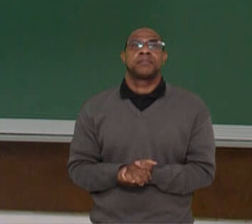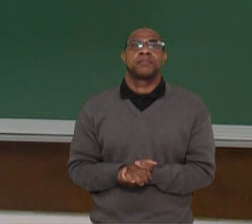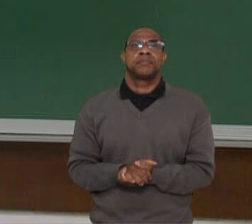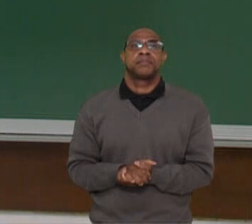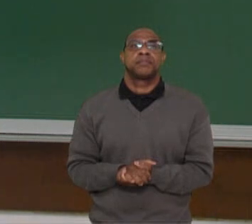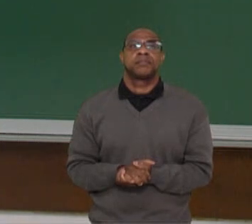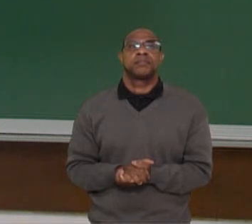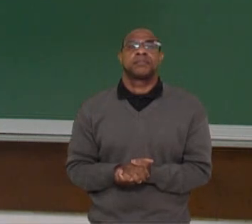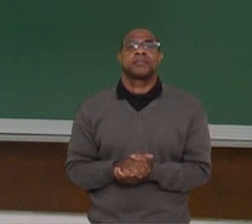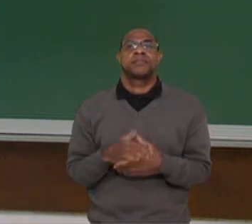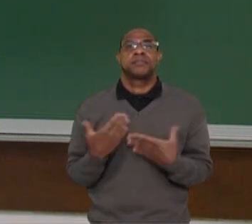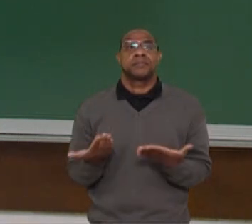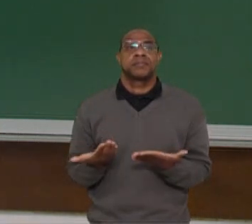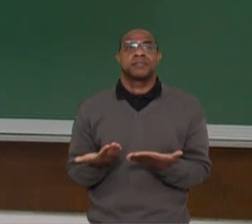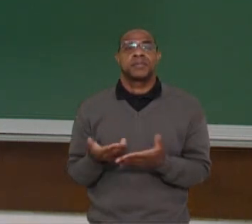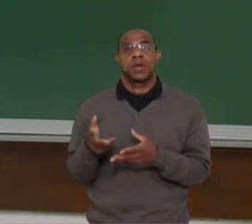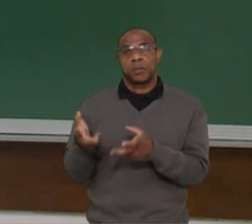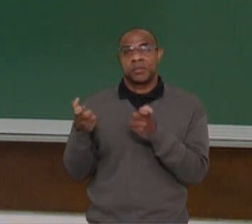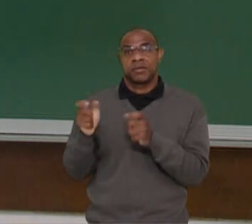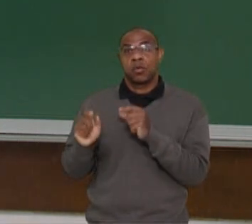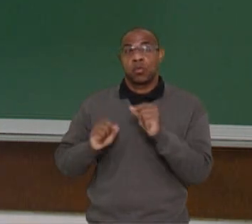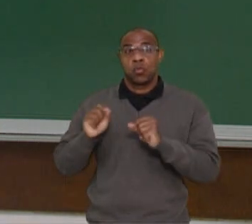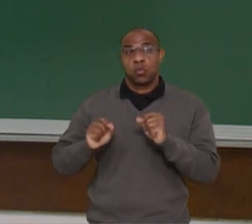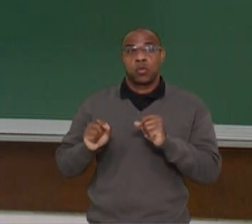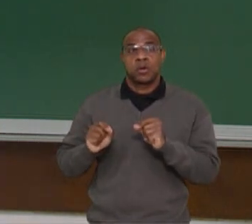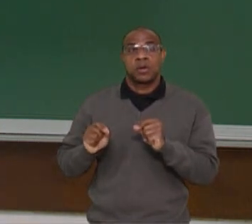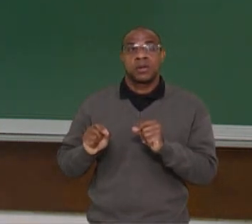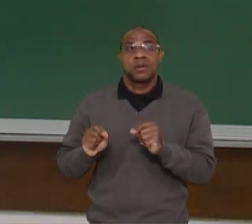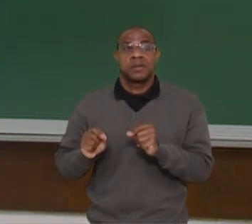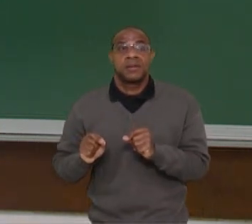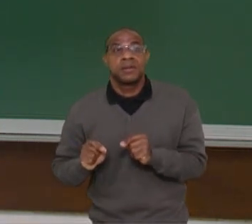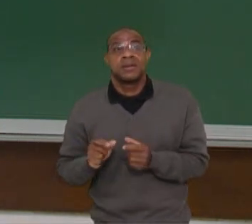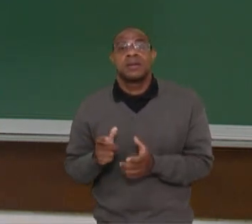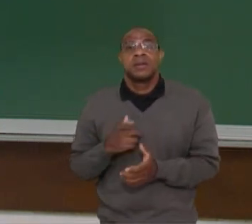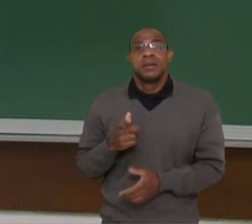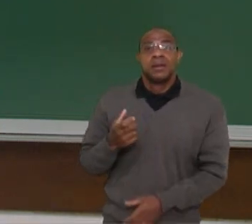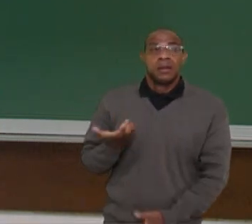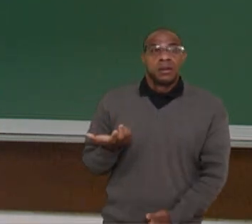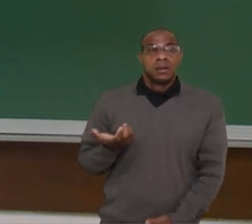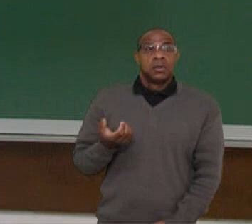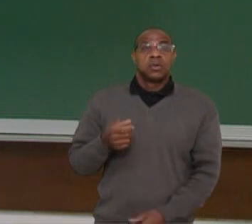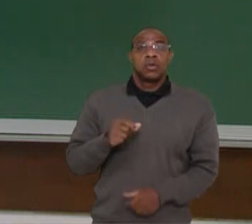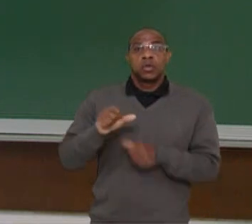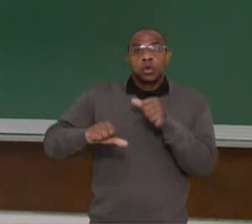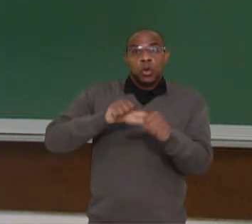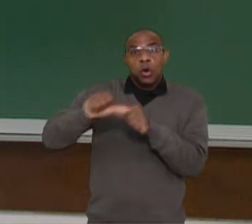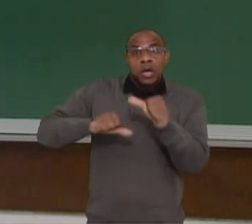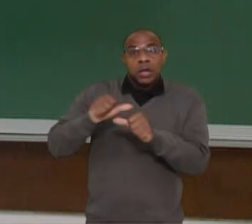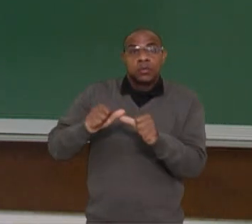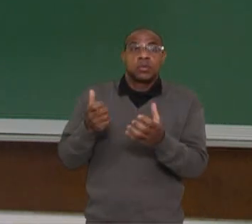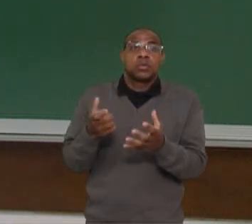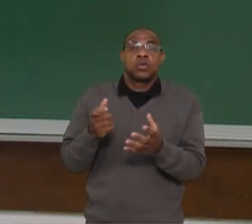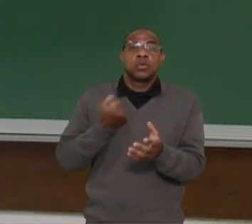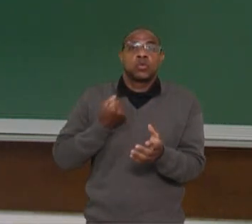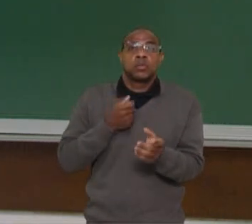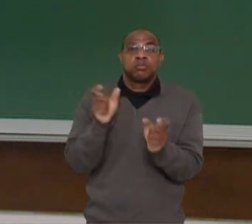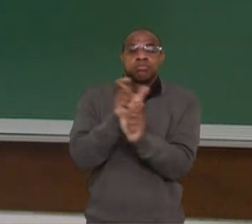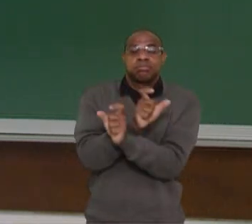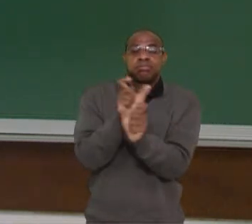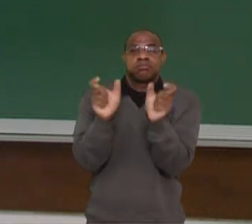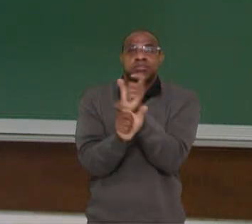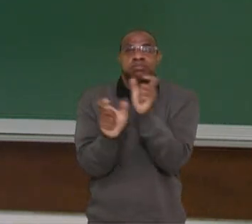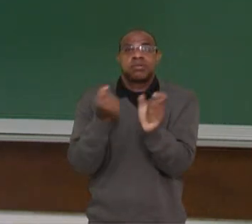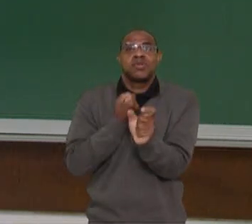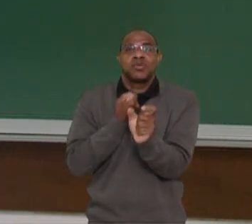A terceira coisa que você deve observar é o seguinte, que permutando os algarismos, ou seja, trocando os algarismos de lugar, os números que você forma